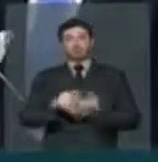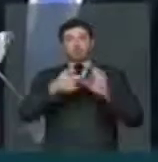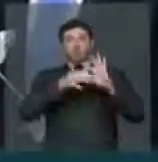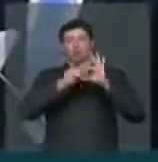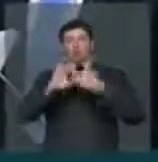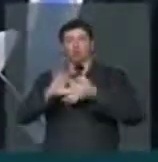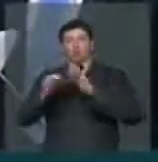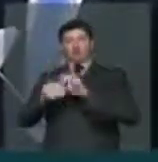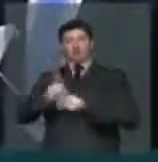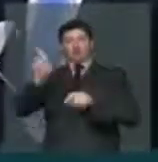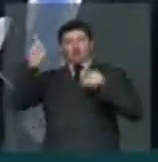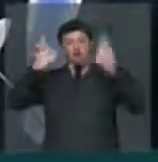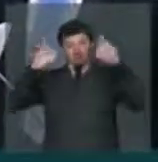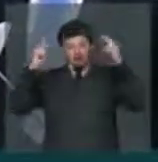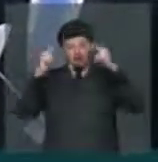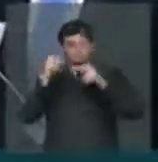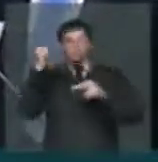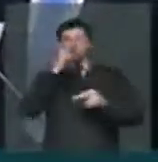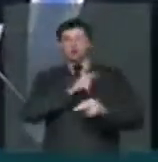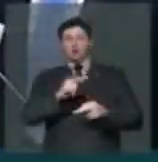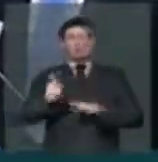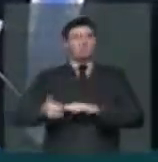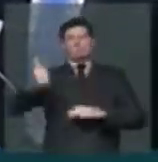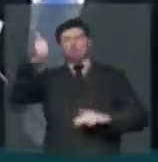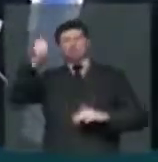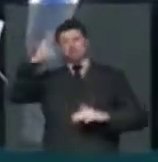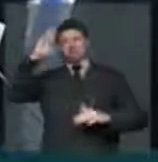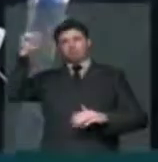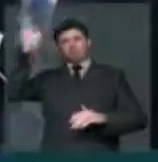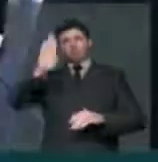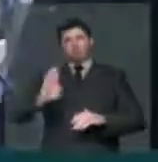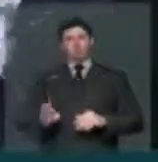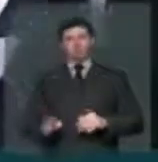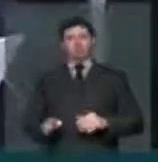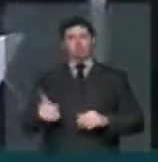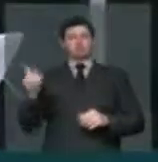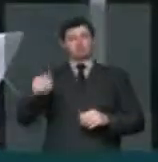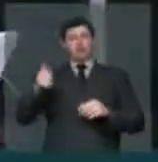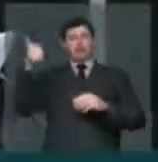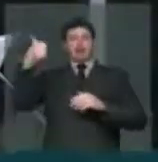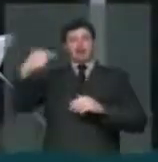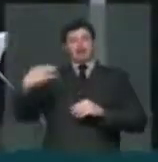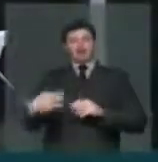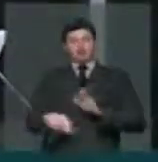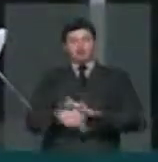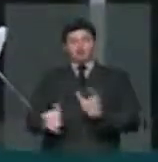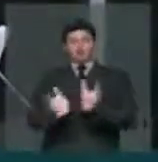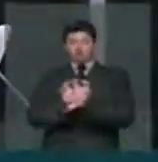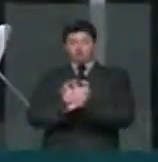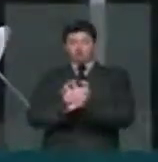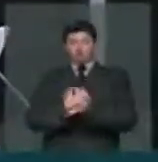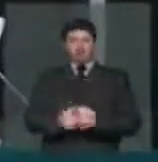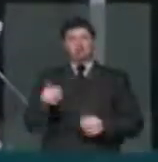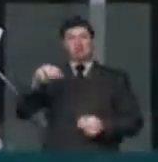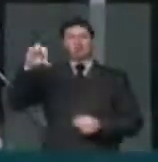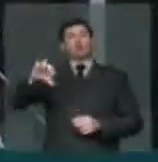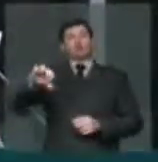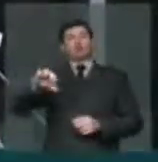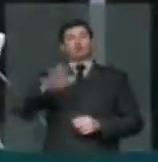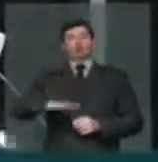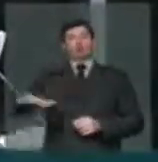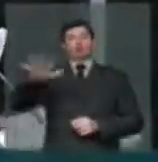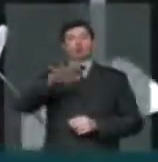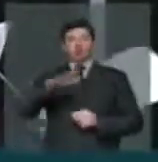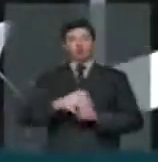nas Olimpíadas de Atenas, conquistou a melhor posição brasileira na classificação por equipes, o 9º lugar